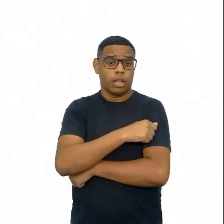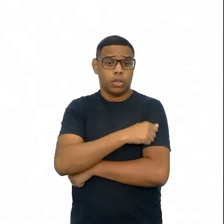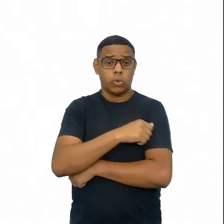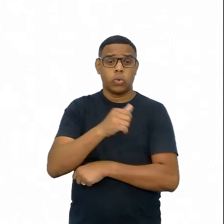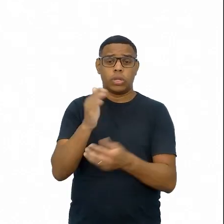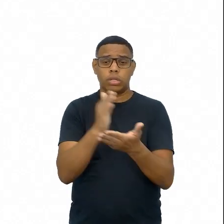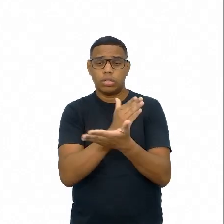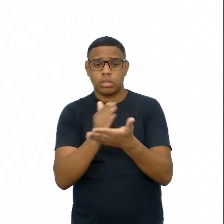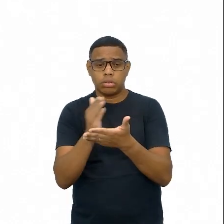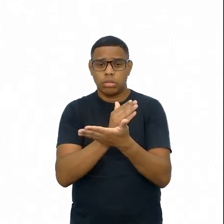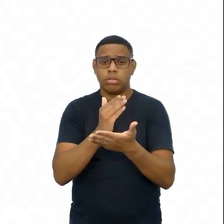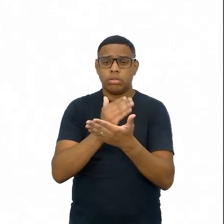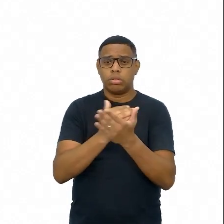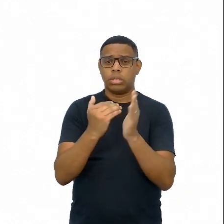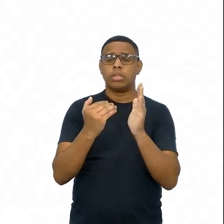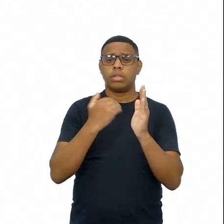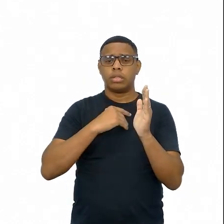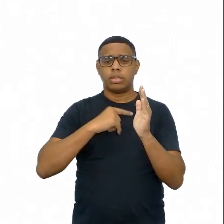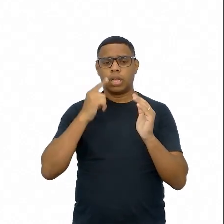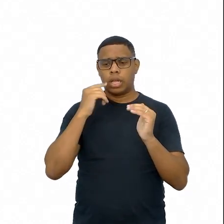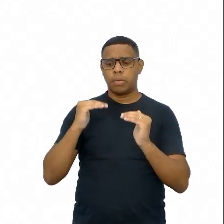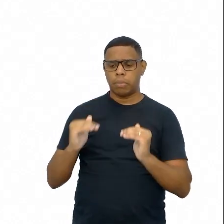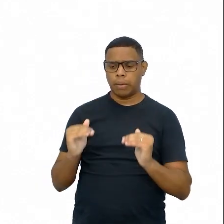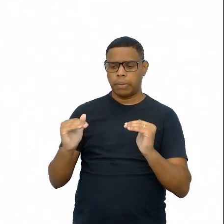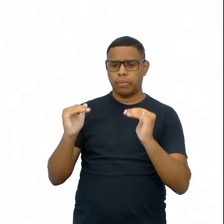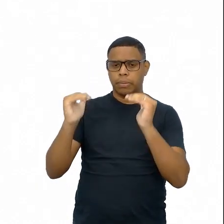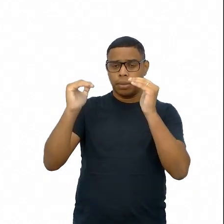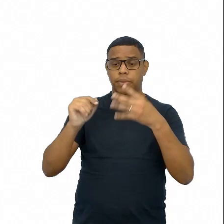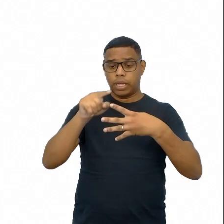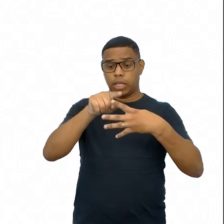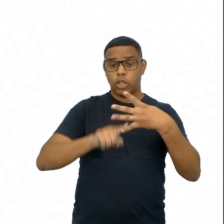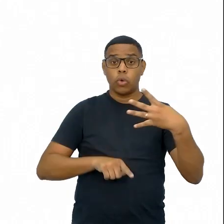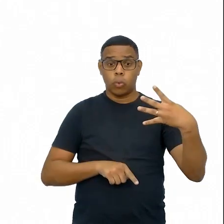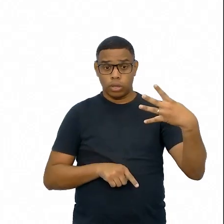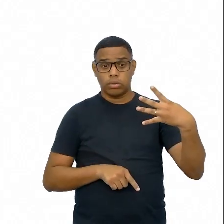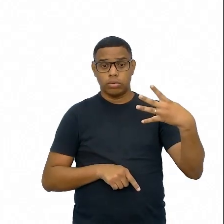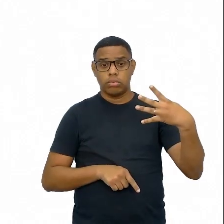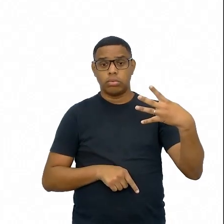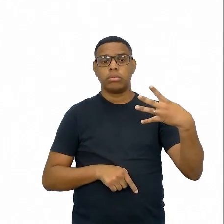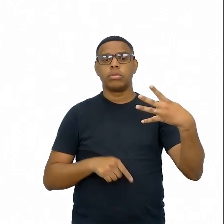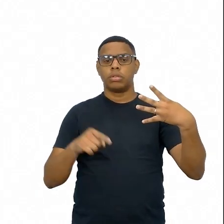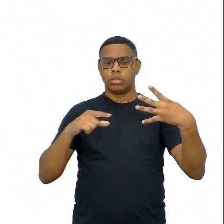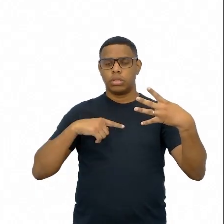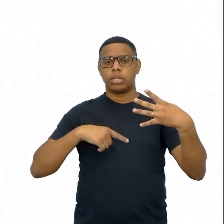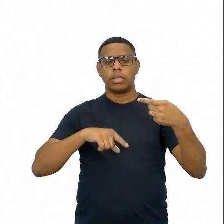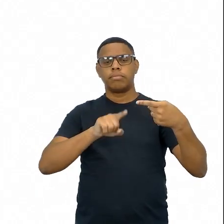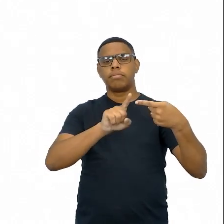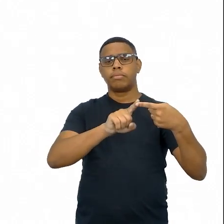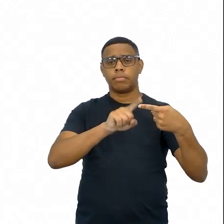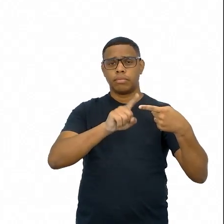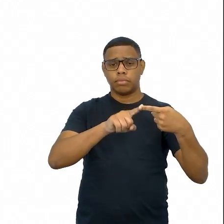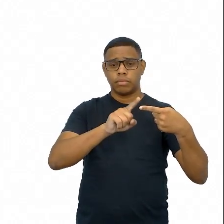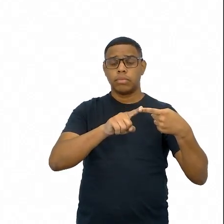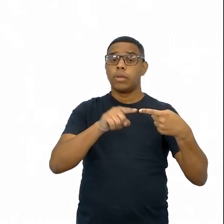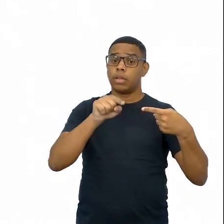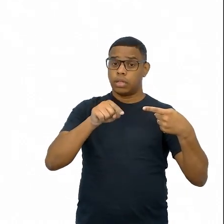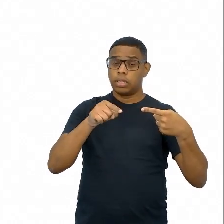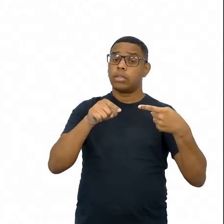por categoria de desempenho, que são 4 categorias, né? Então, vimos aqui que,